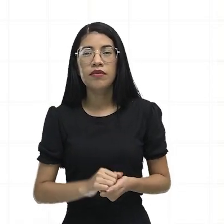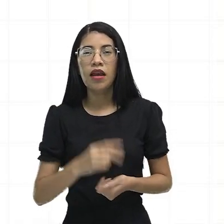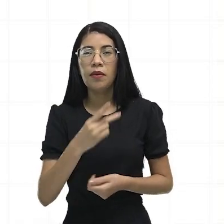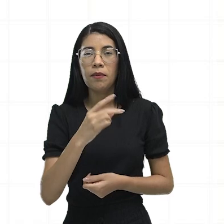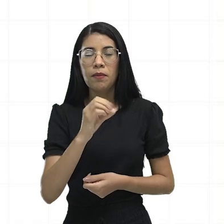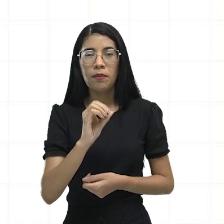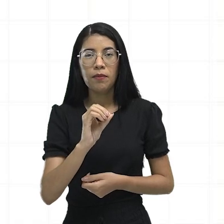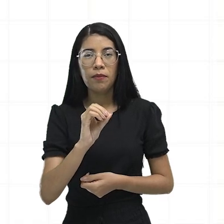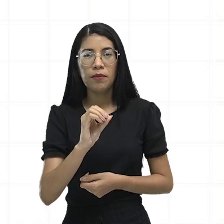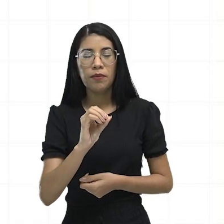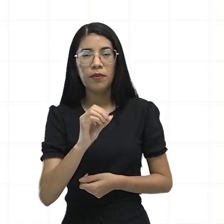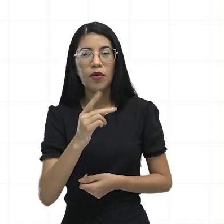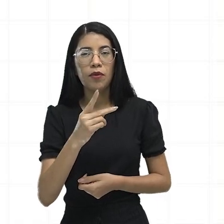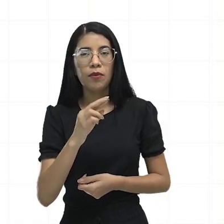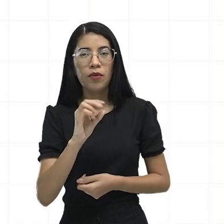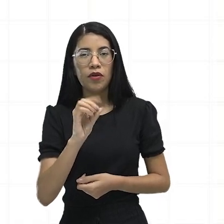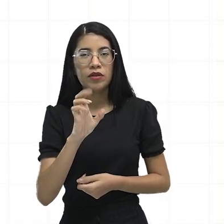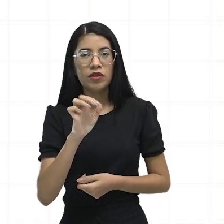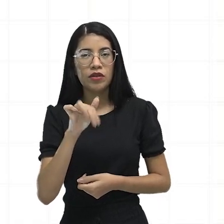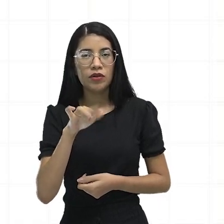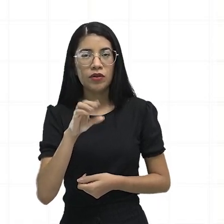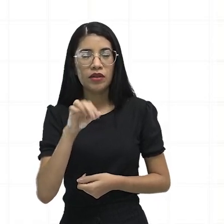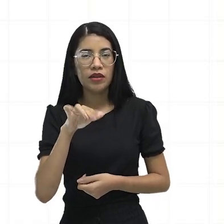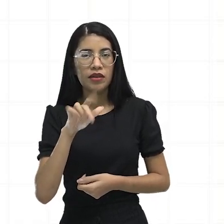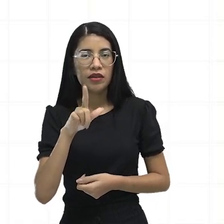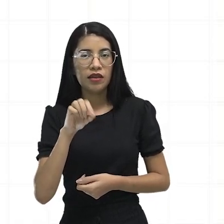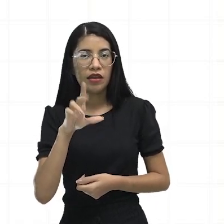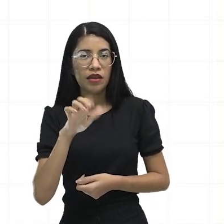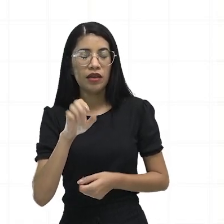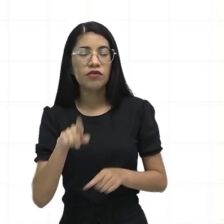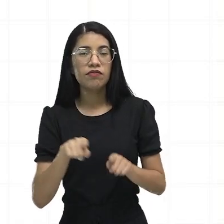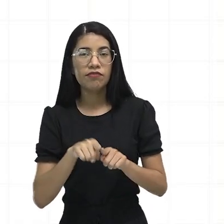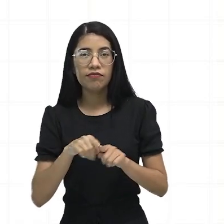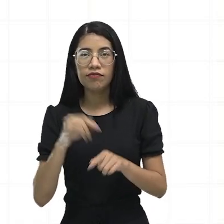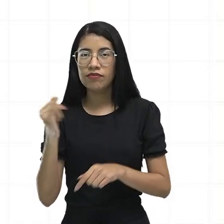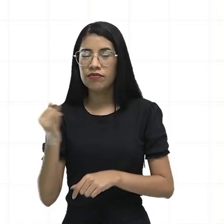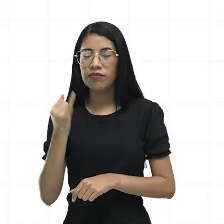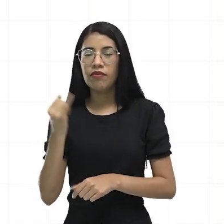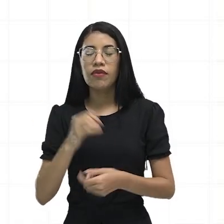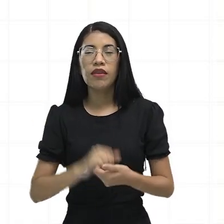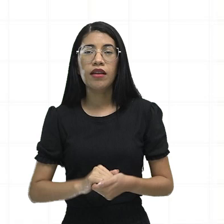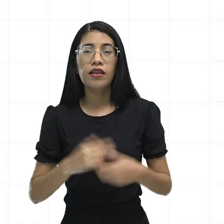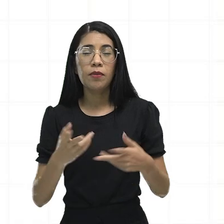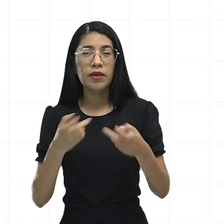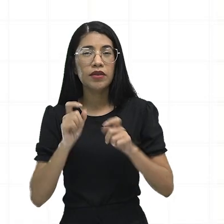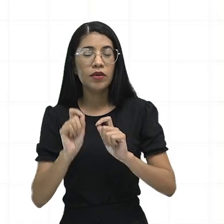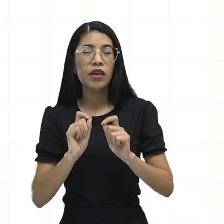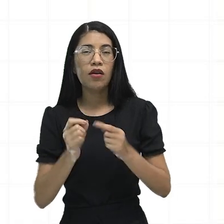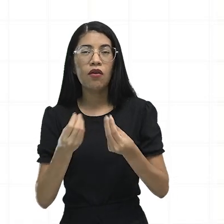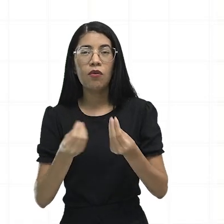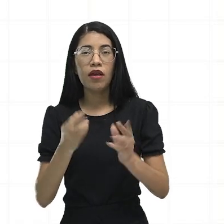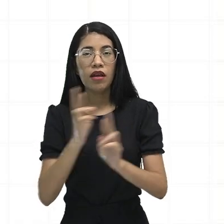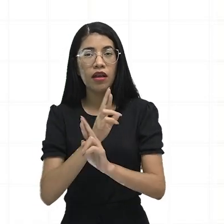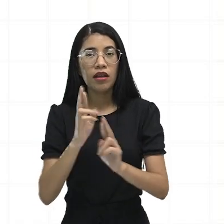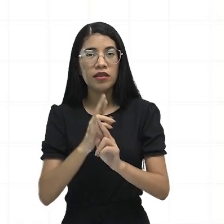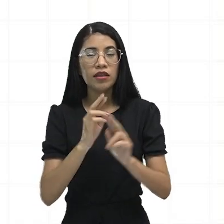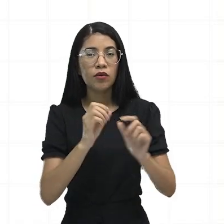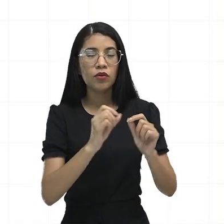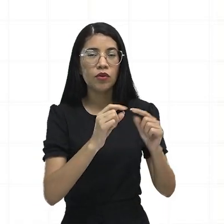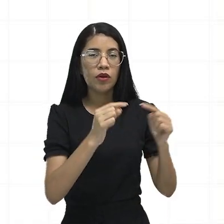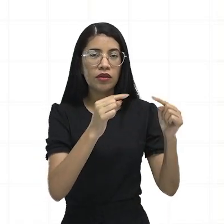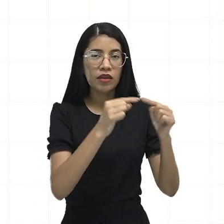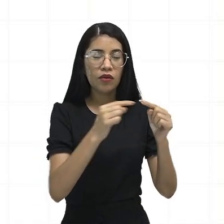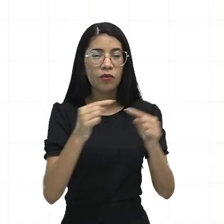proporcionalidade. Além disso, é de grande importância a identificação da relação entre as grandezas.